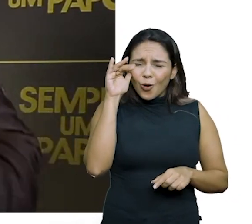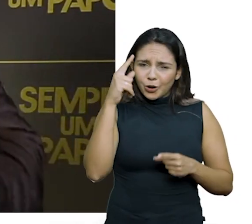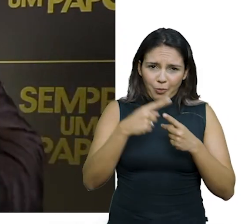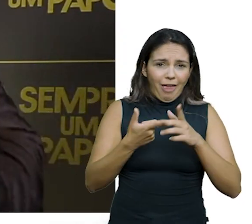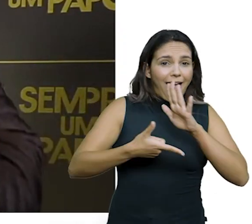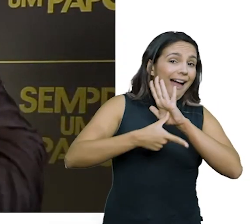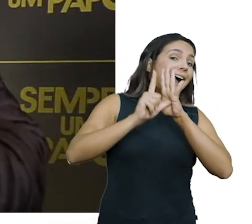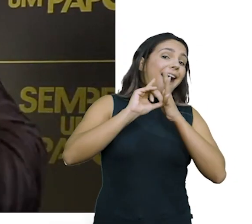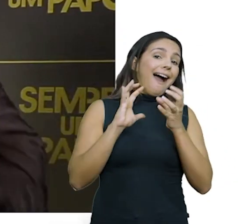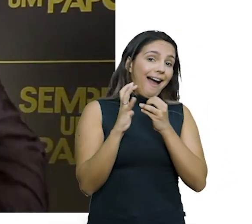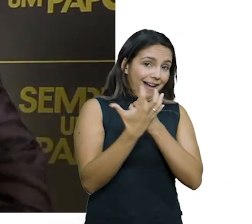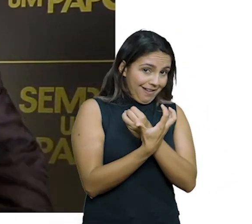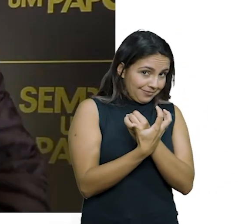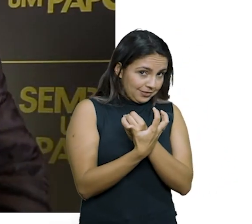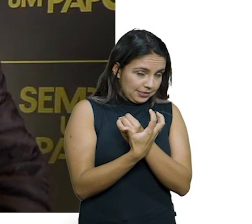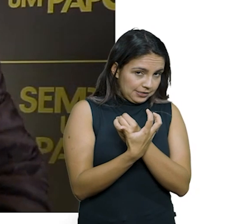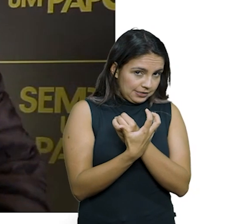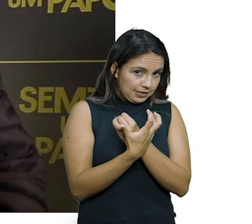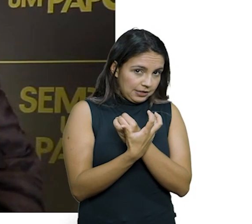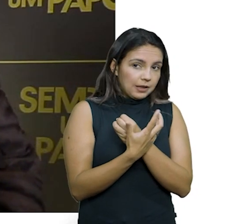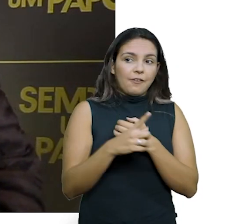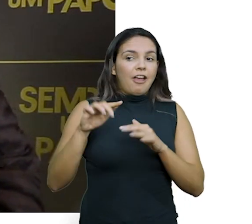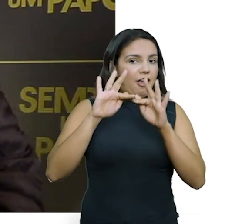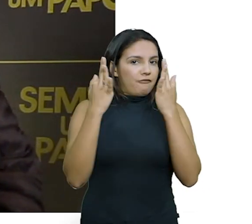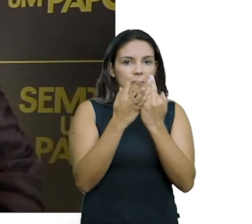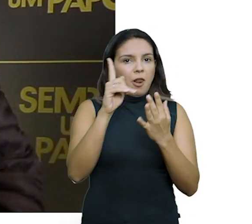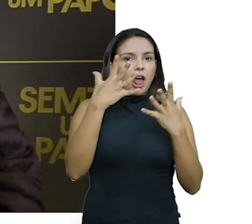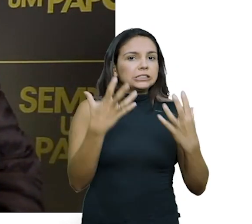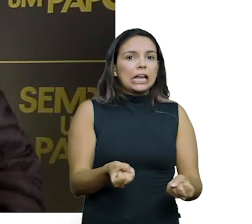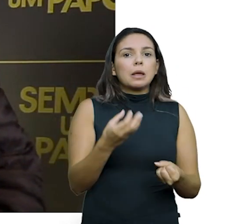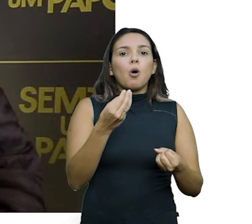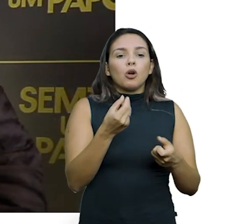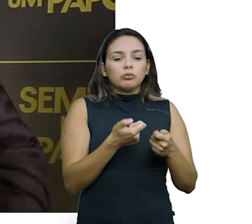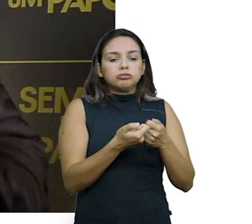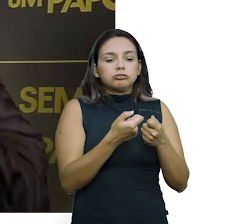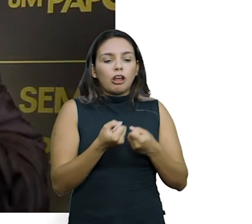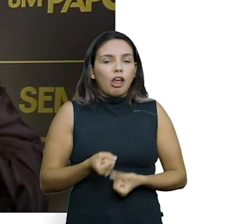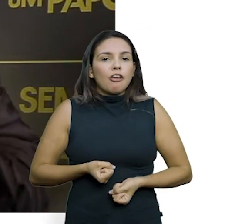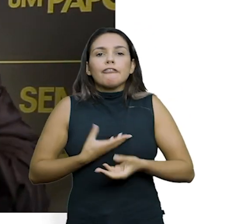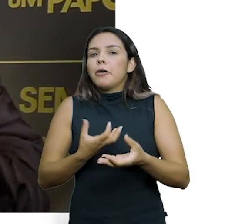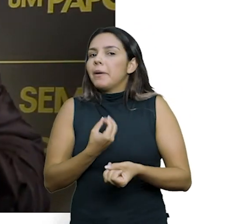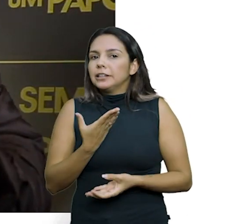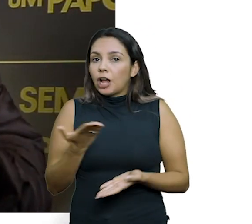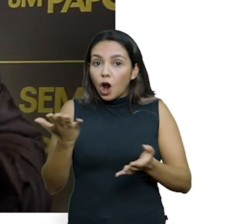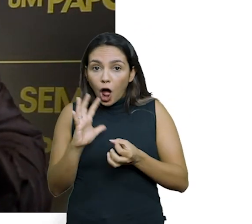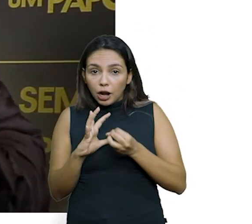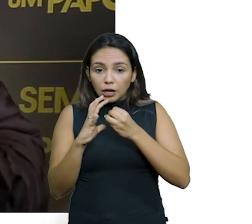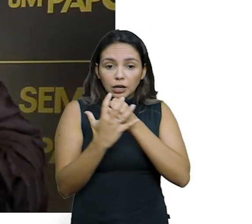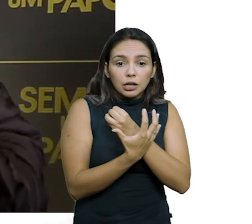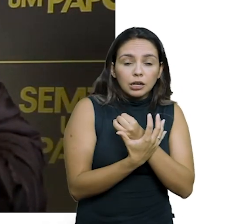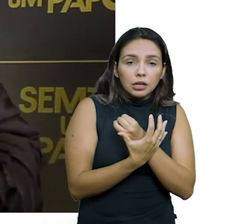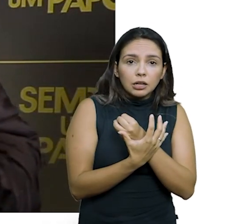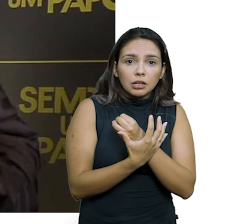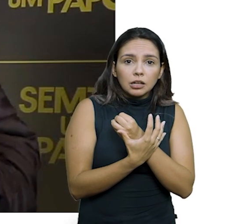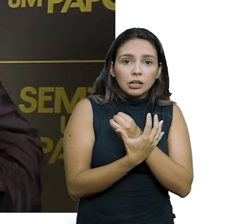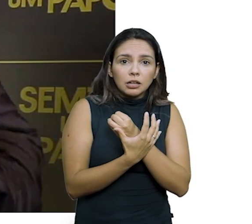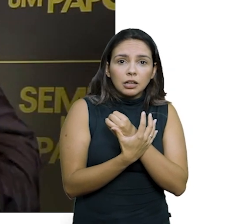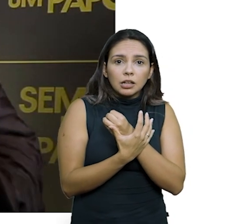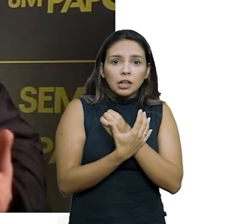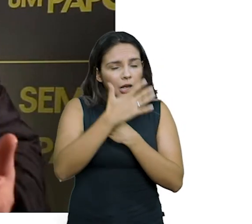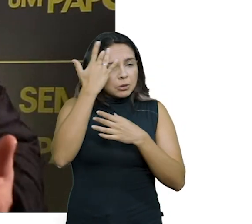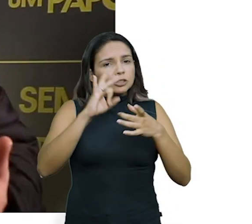resistência familiar ao excesso de redes e excesso de informação. Com a pandemia, houve